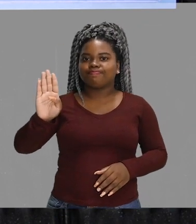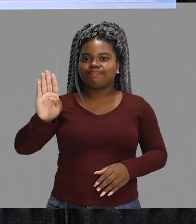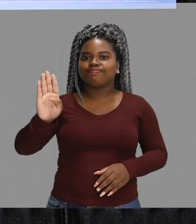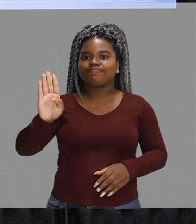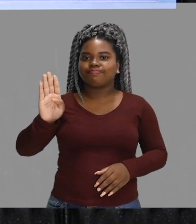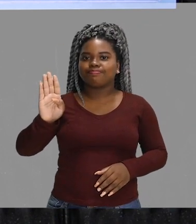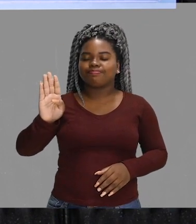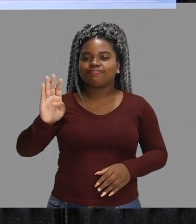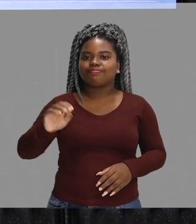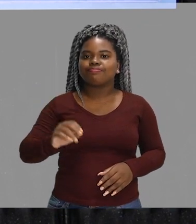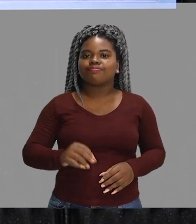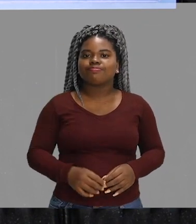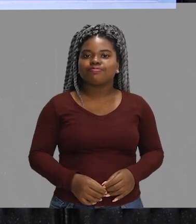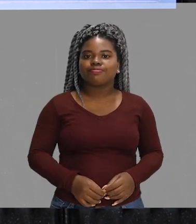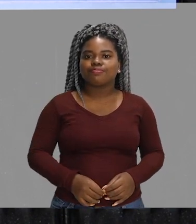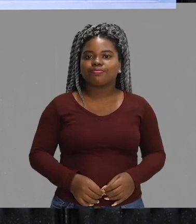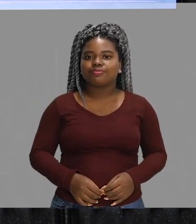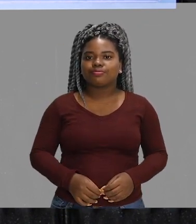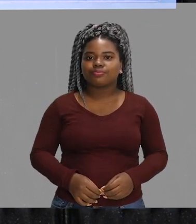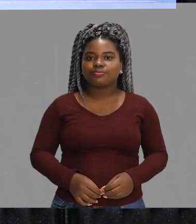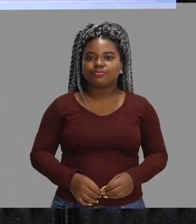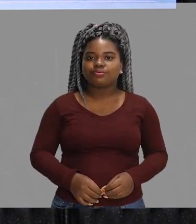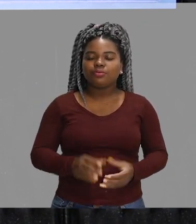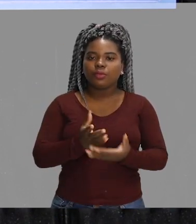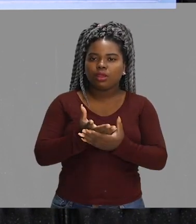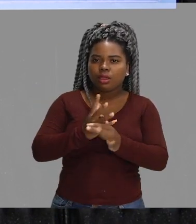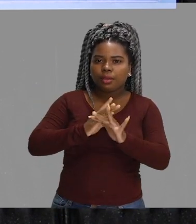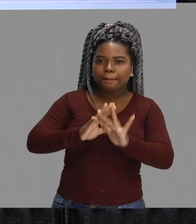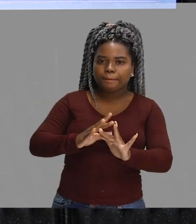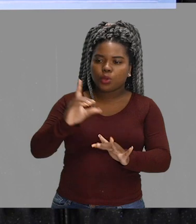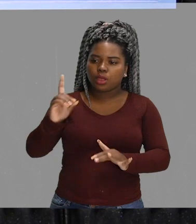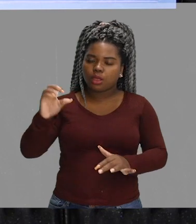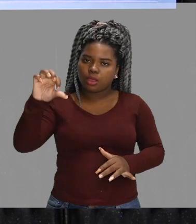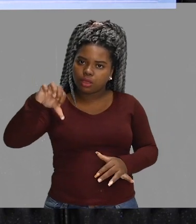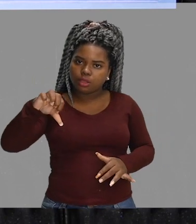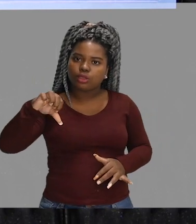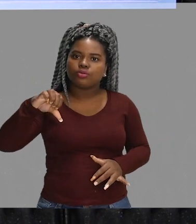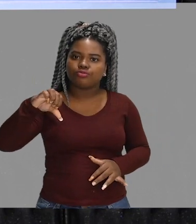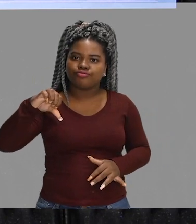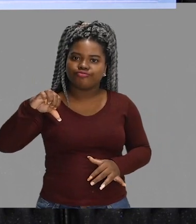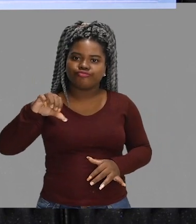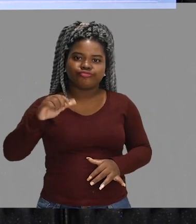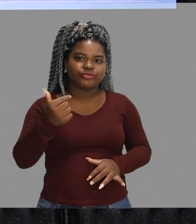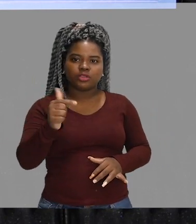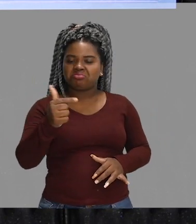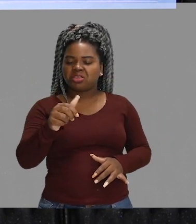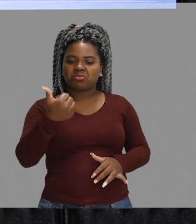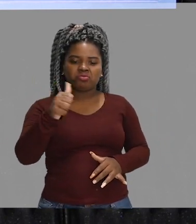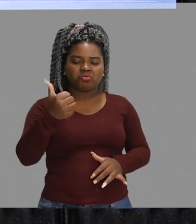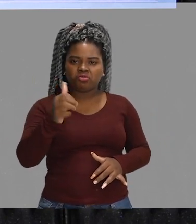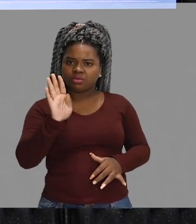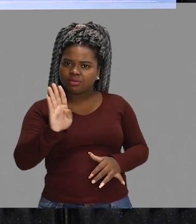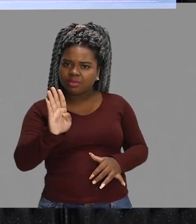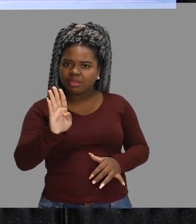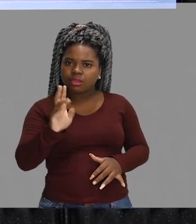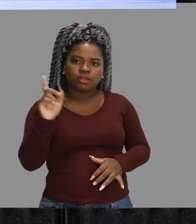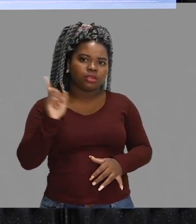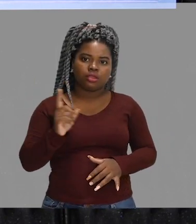bem? Bom, observando a distribuição eletrônica, nós temos quantas camadas? Nós